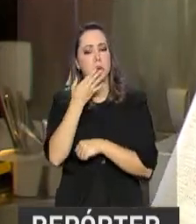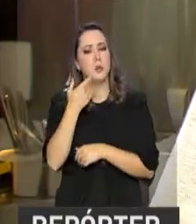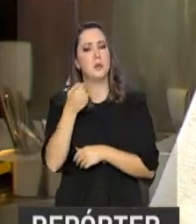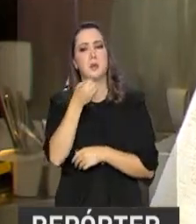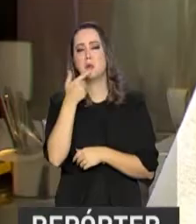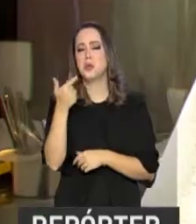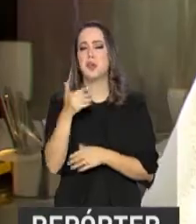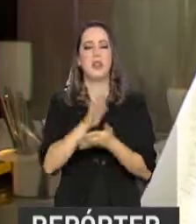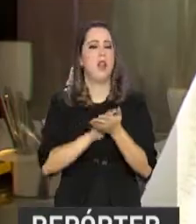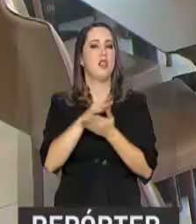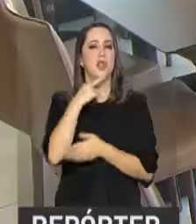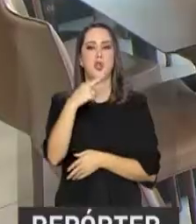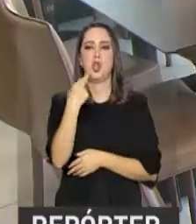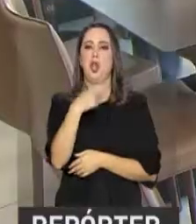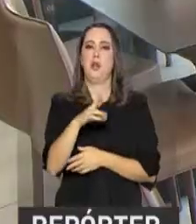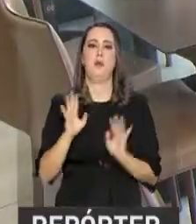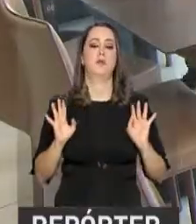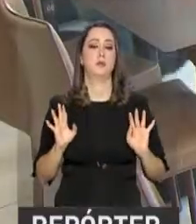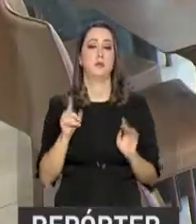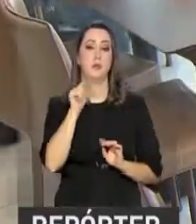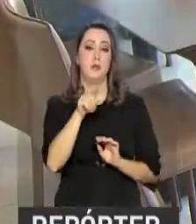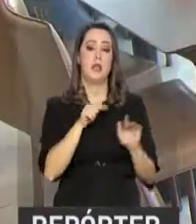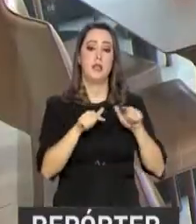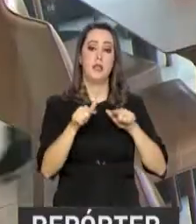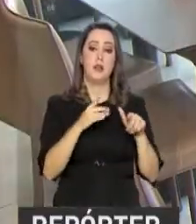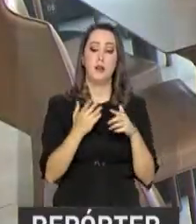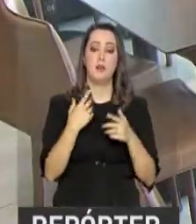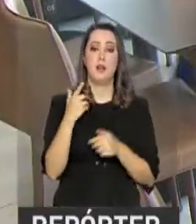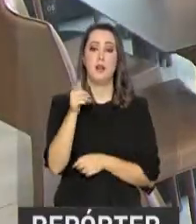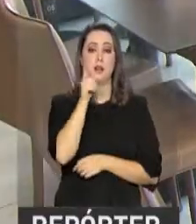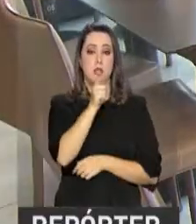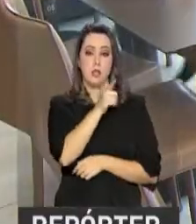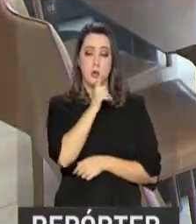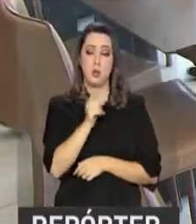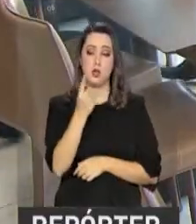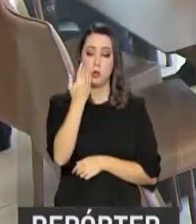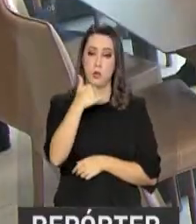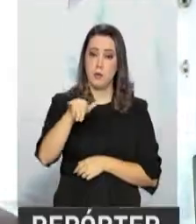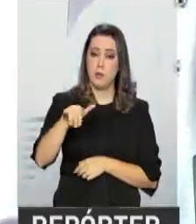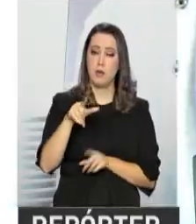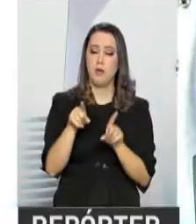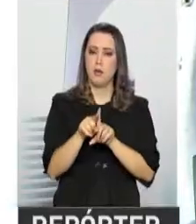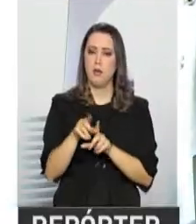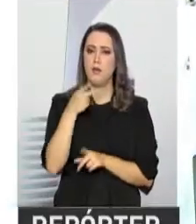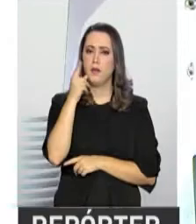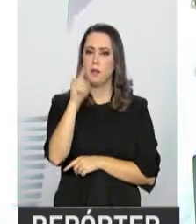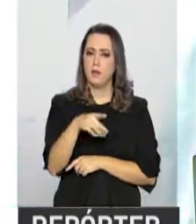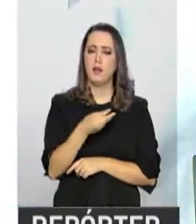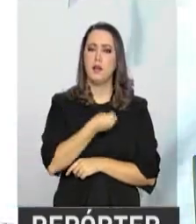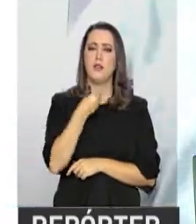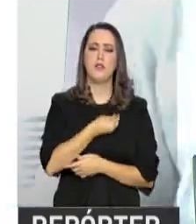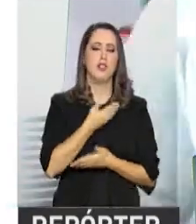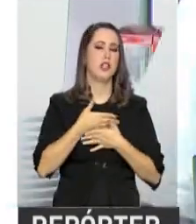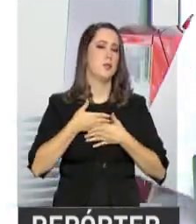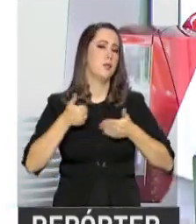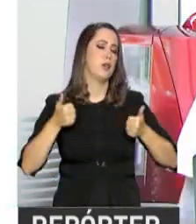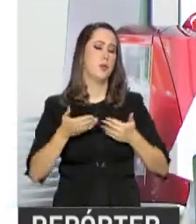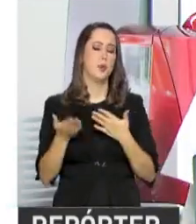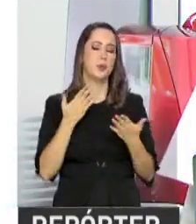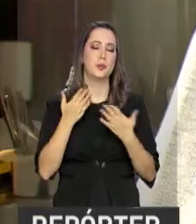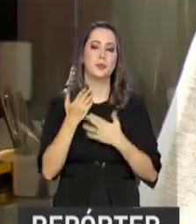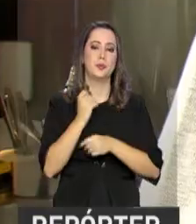tenho do que reclamar que as casas ele está empregado nessa lanchonete um ano e meio e garante que a vida hoje está bem melhor do que